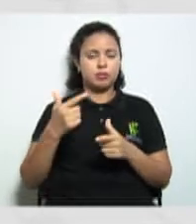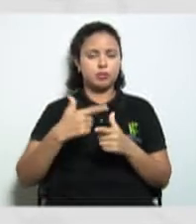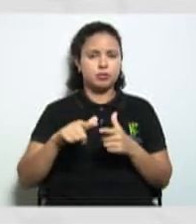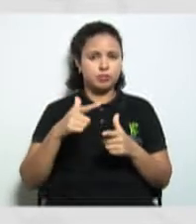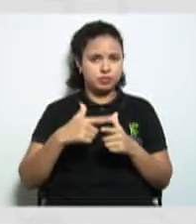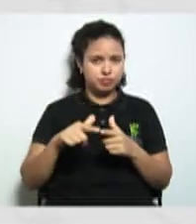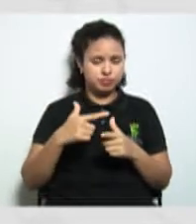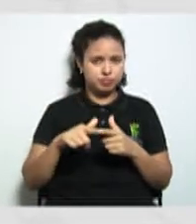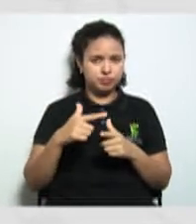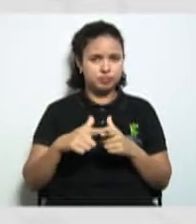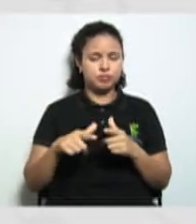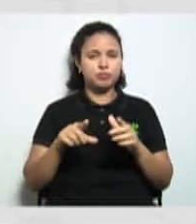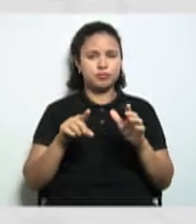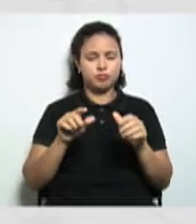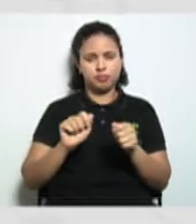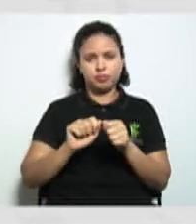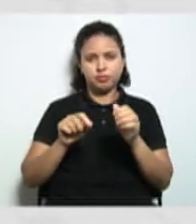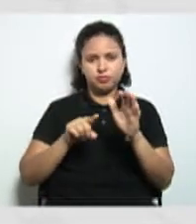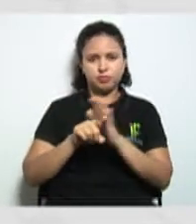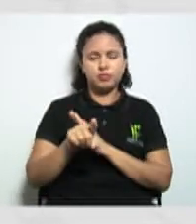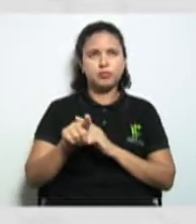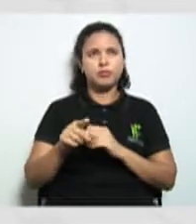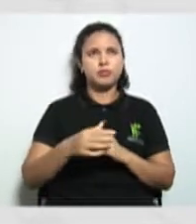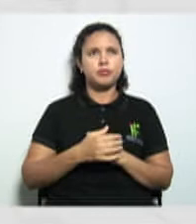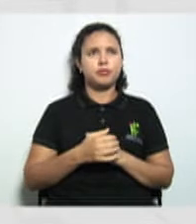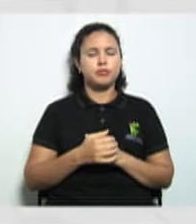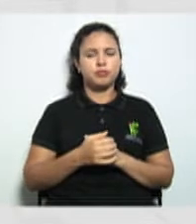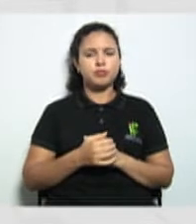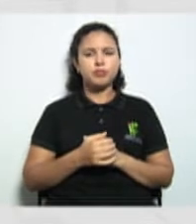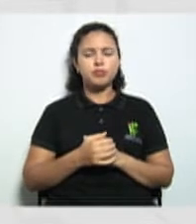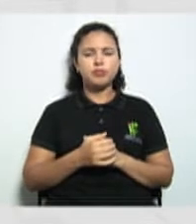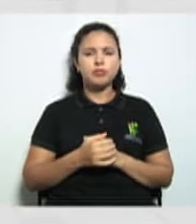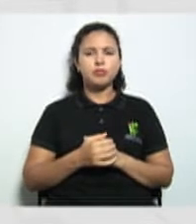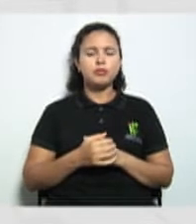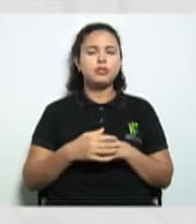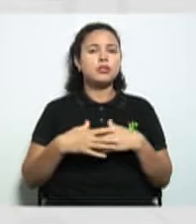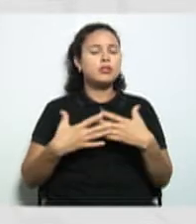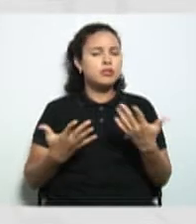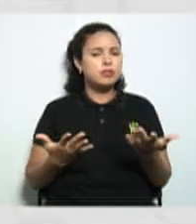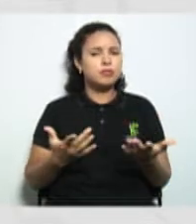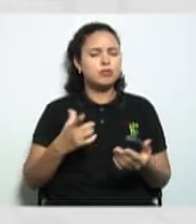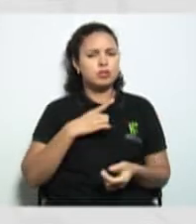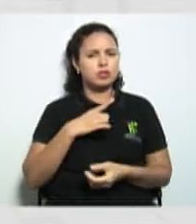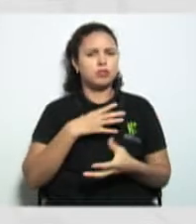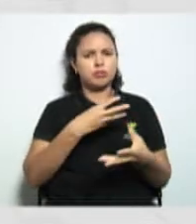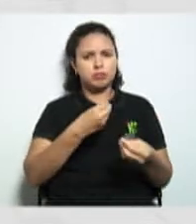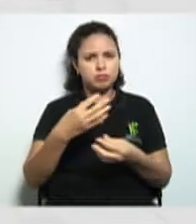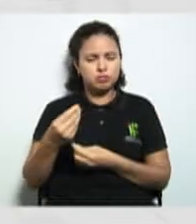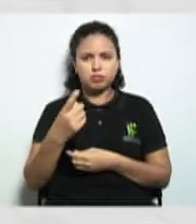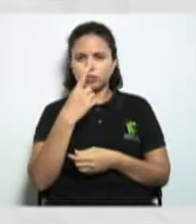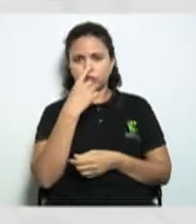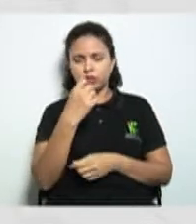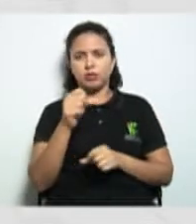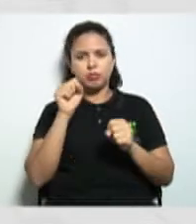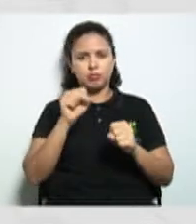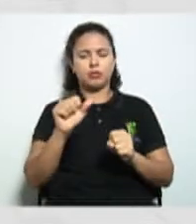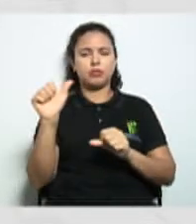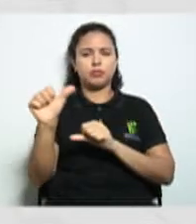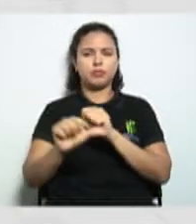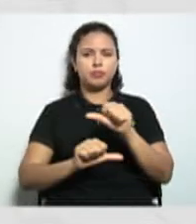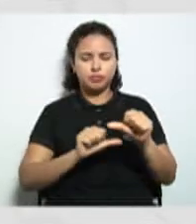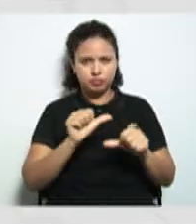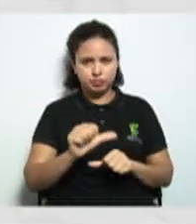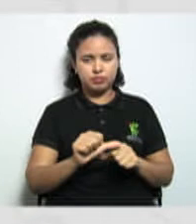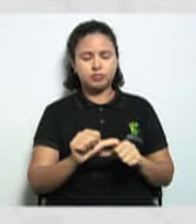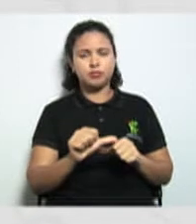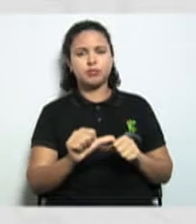seja, eu vou fazer uma pergunta, um questionamento. Já que eu tenho tanto lixo que poderia ser reciclado, então